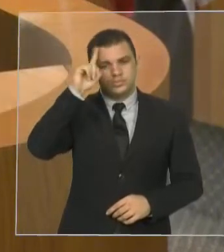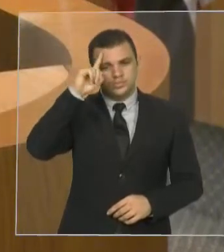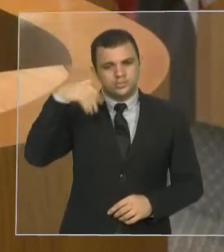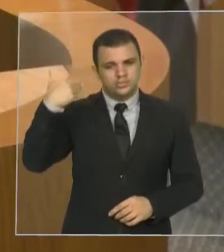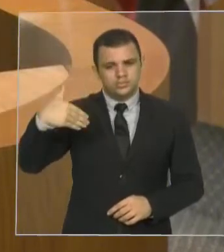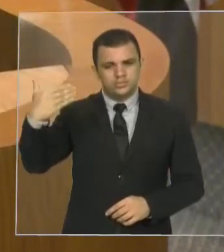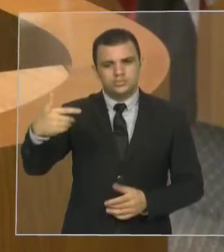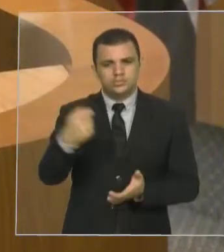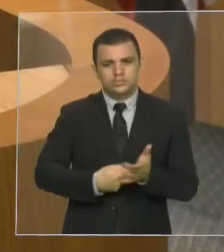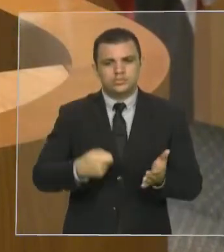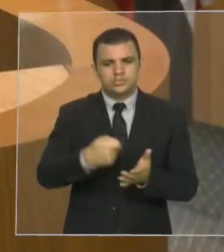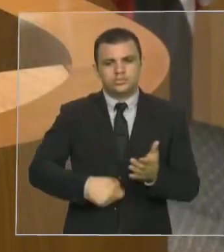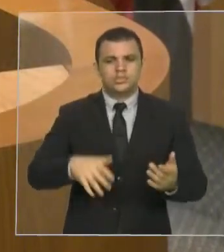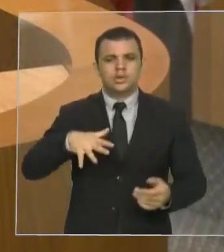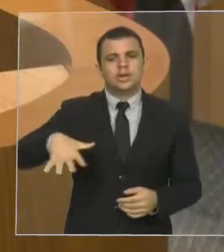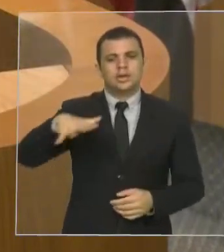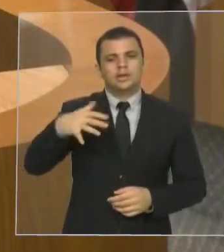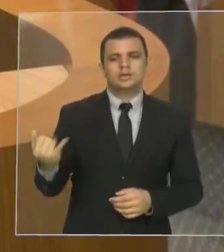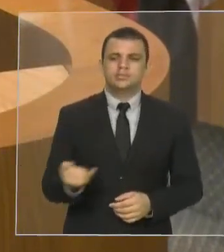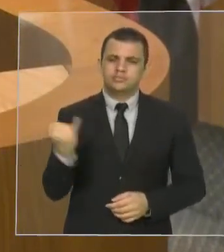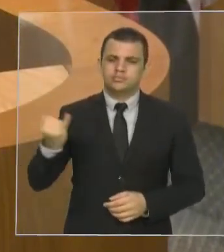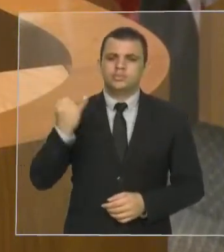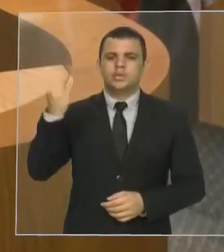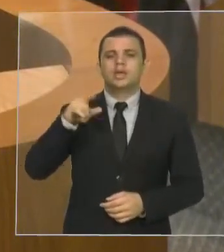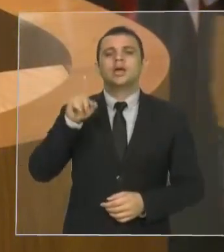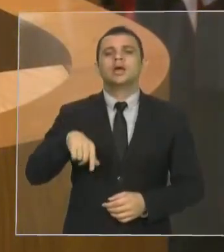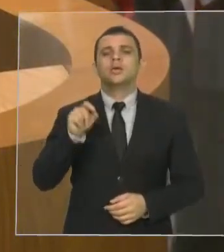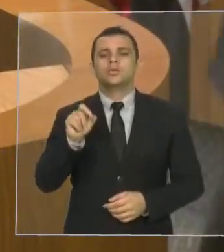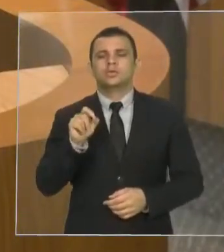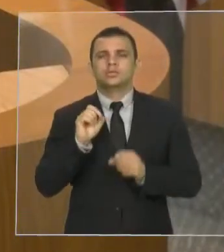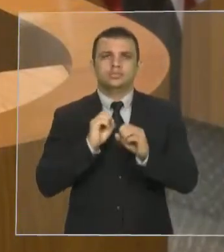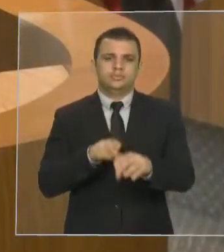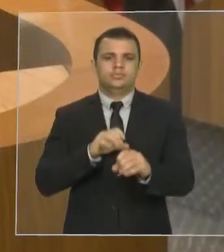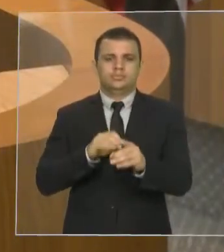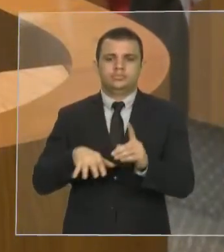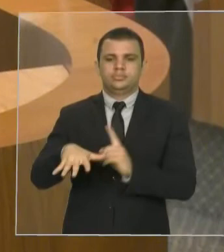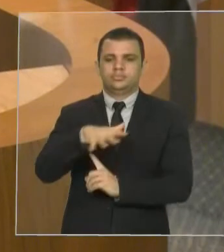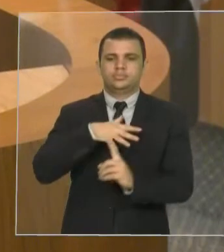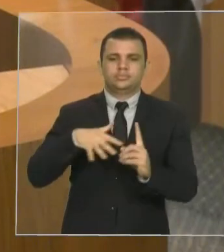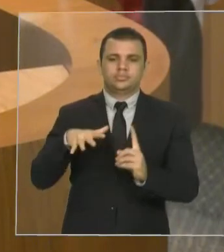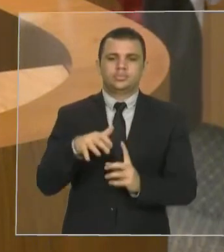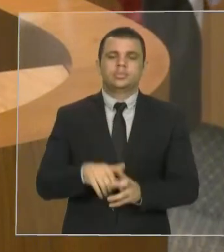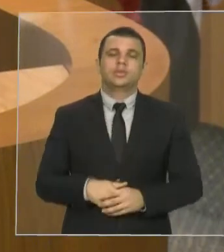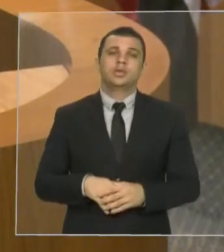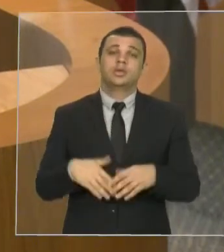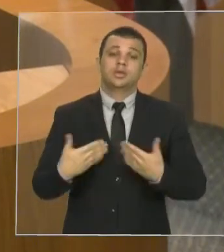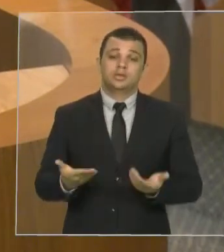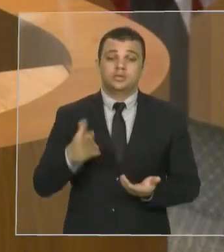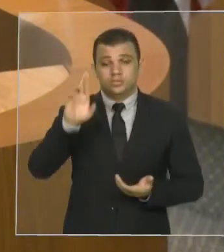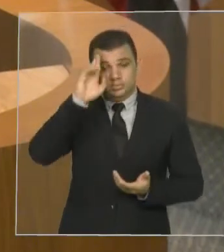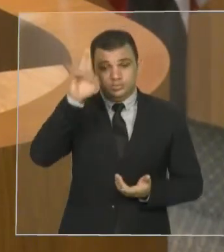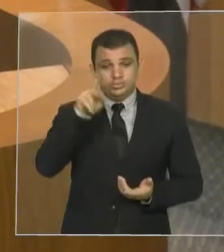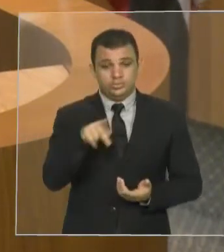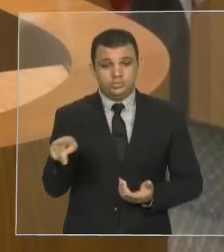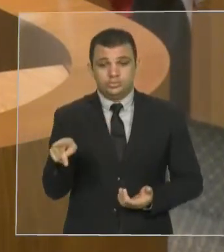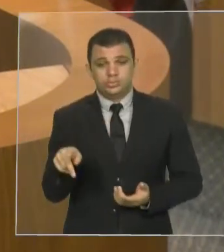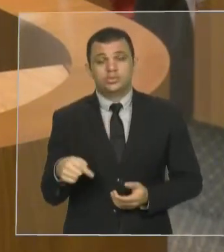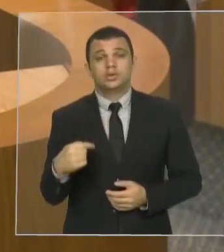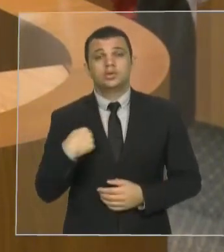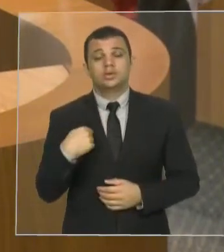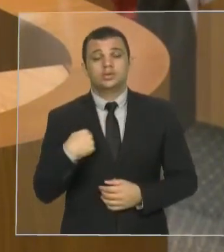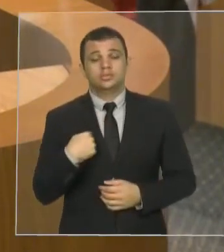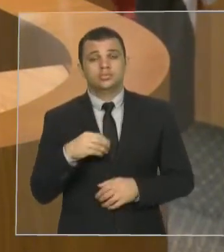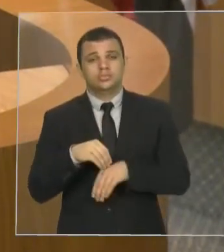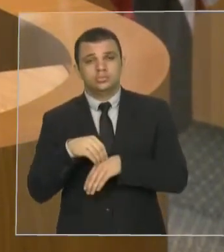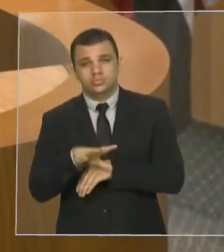nessa área, que é uma área importantíssima, que é a educação ambiental. Portanto, senhor presidente, fica aqui o